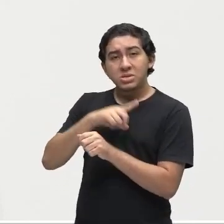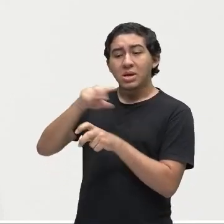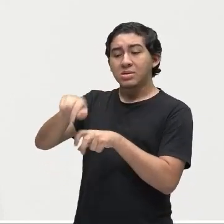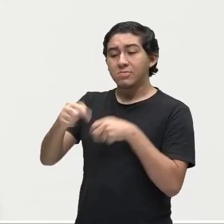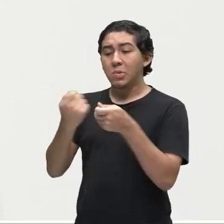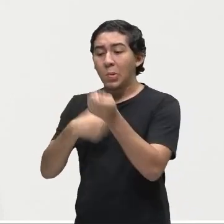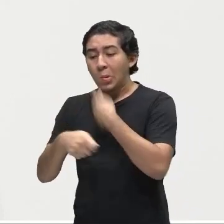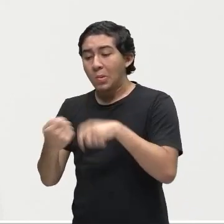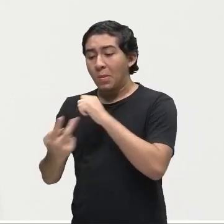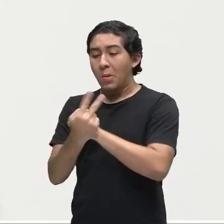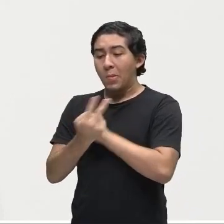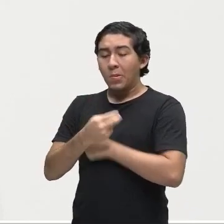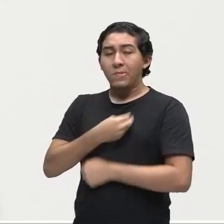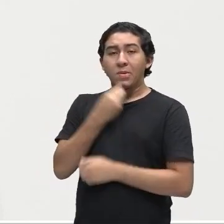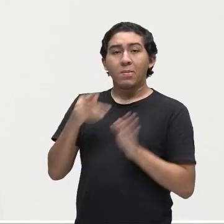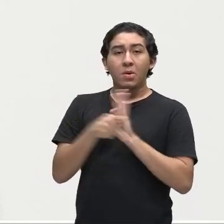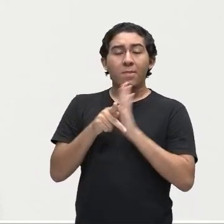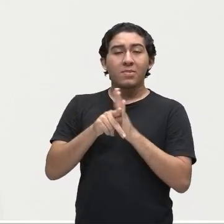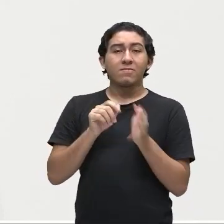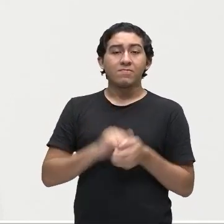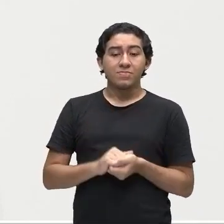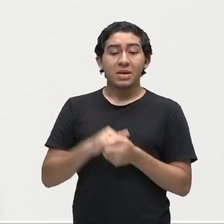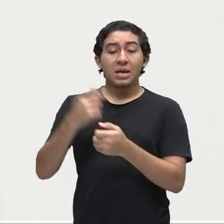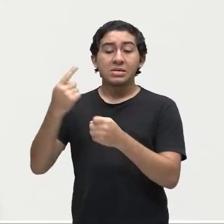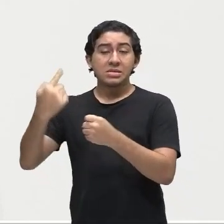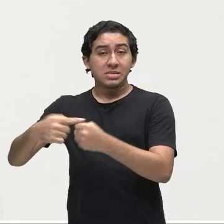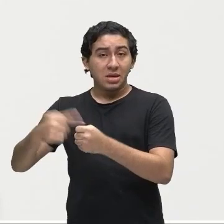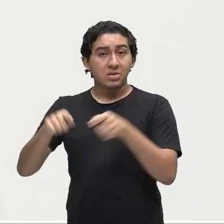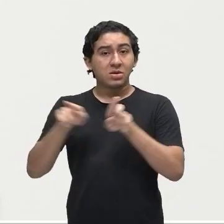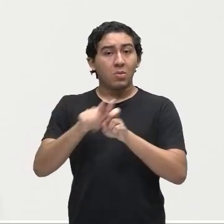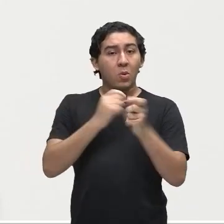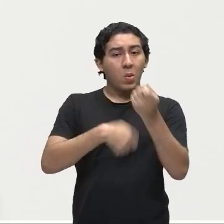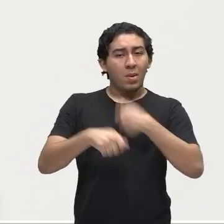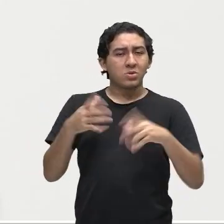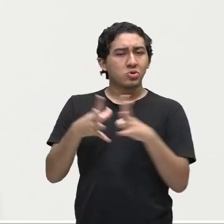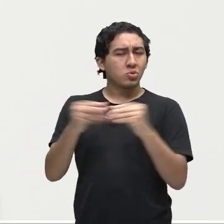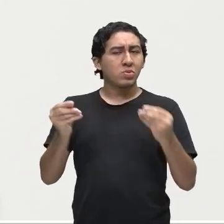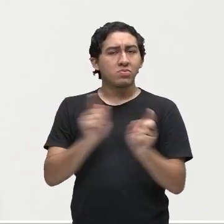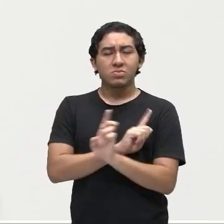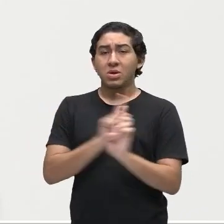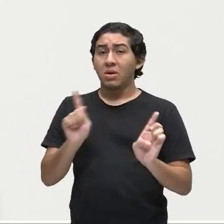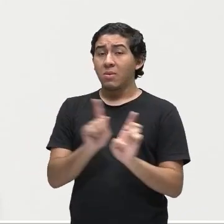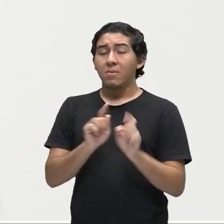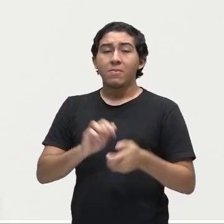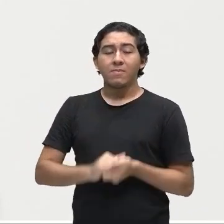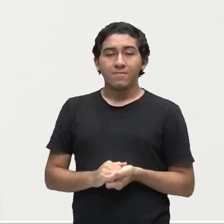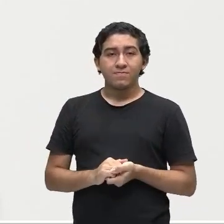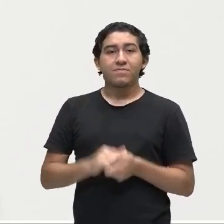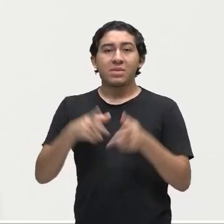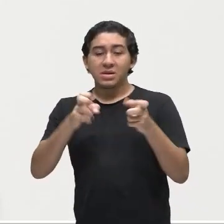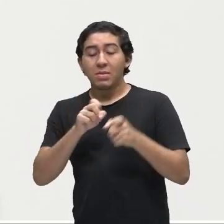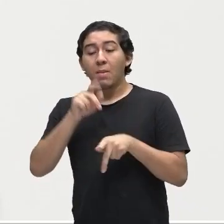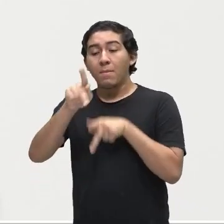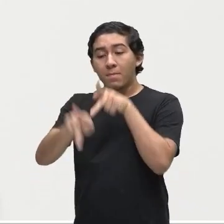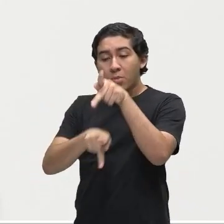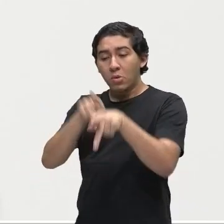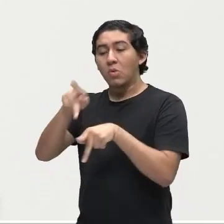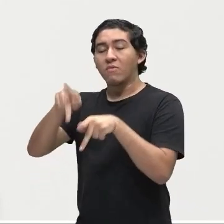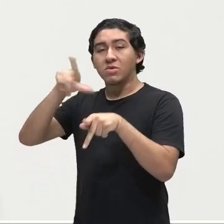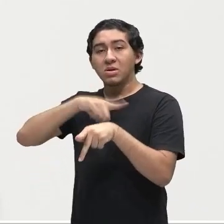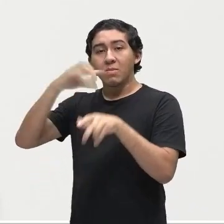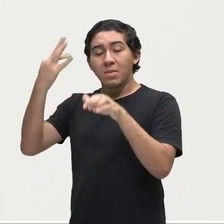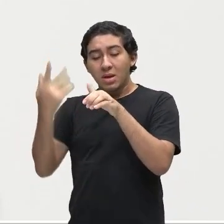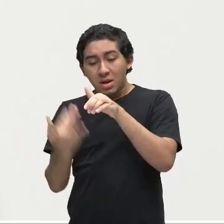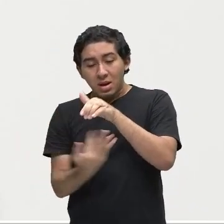os comércios não desapareceram. A gente vai ver que a população vai migrar dessas cidades, indo para